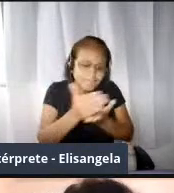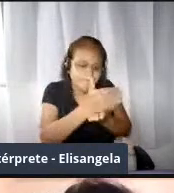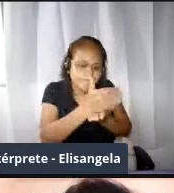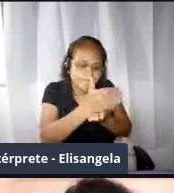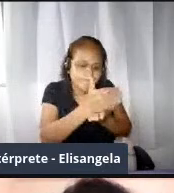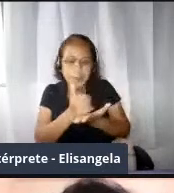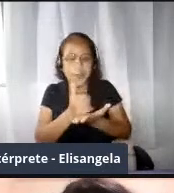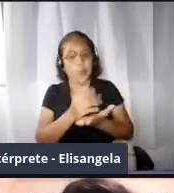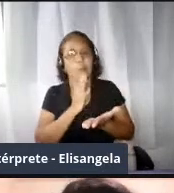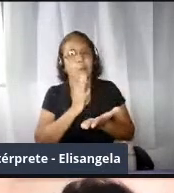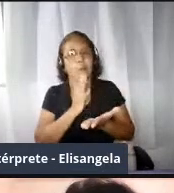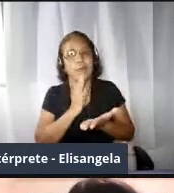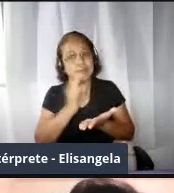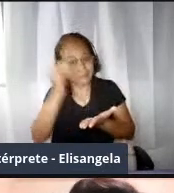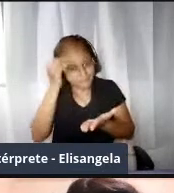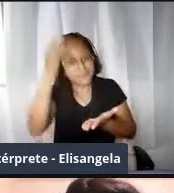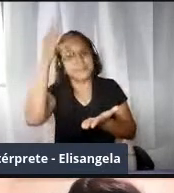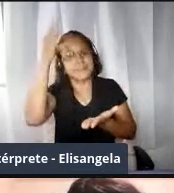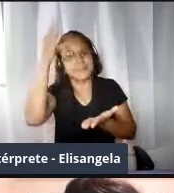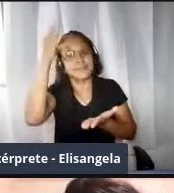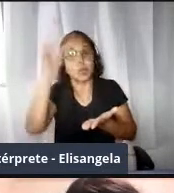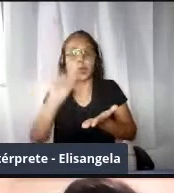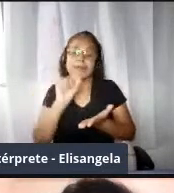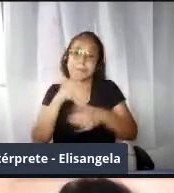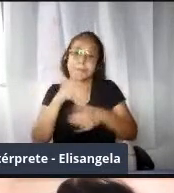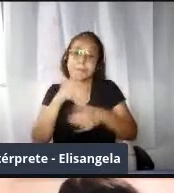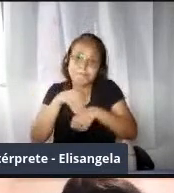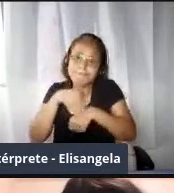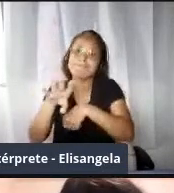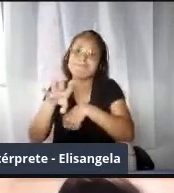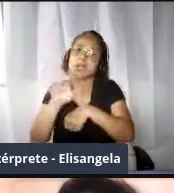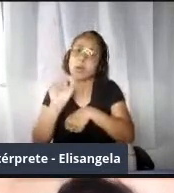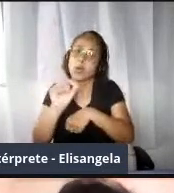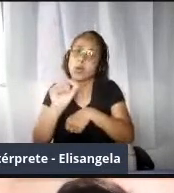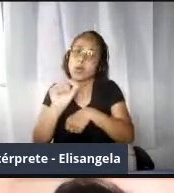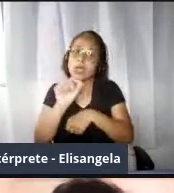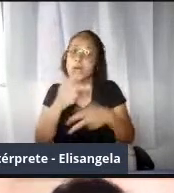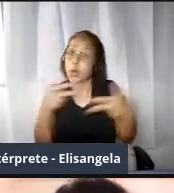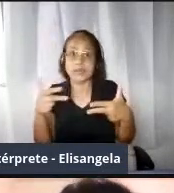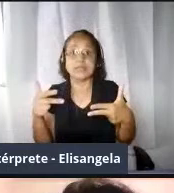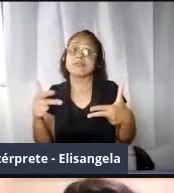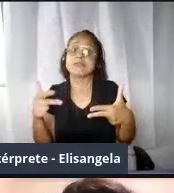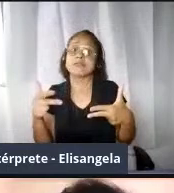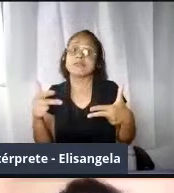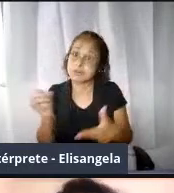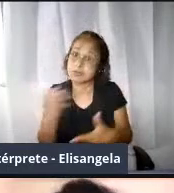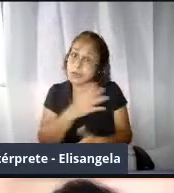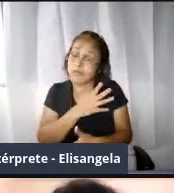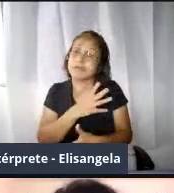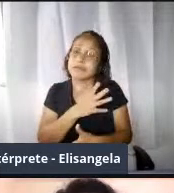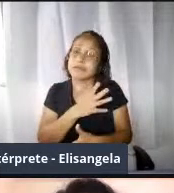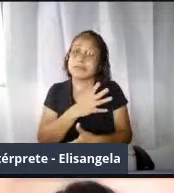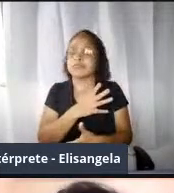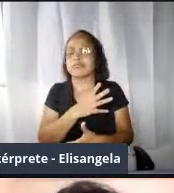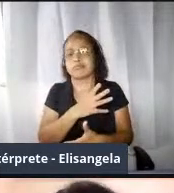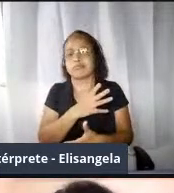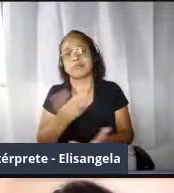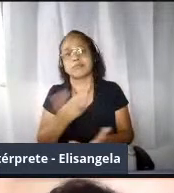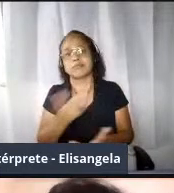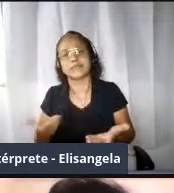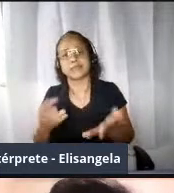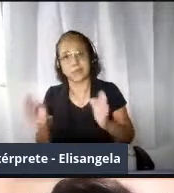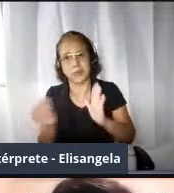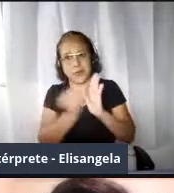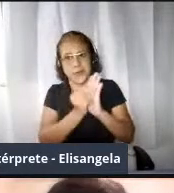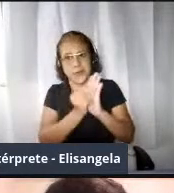para pensar a atualidade. Então, lá eu dava milhões, eu dei 8 disciplinas diferentes, eu só coloquei aqui as que, né, mais tem a